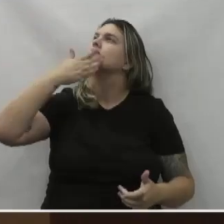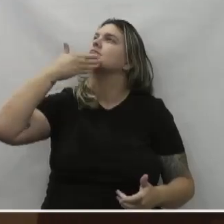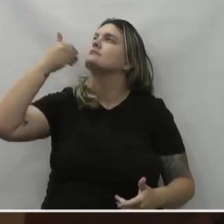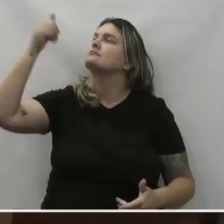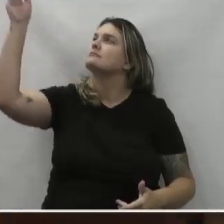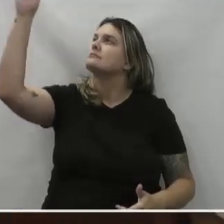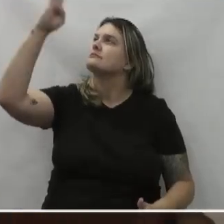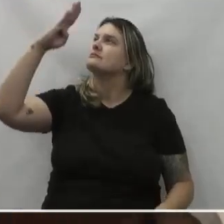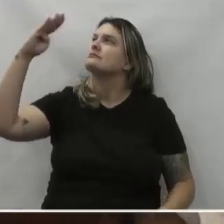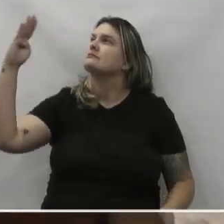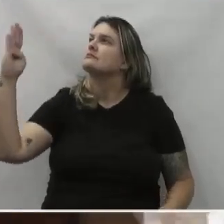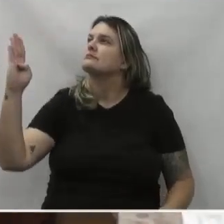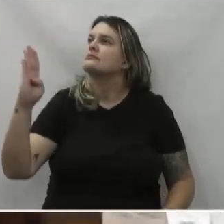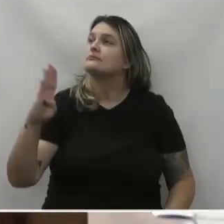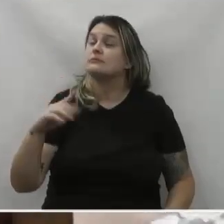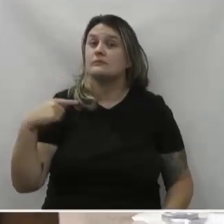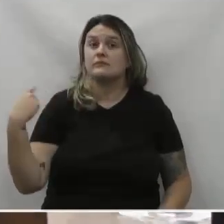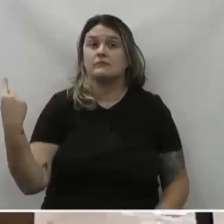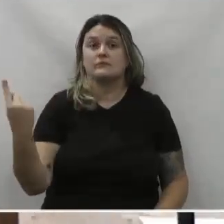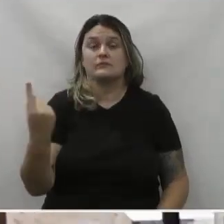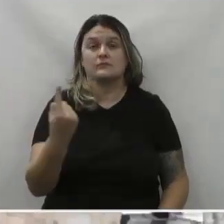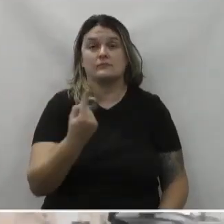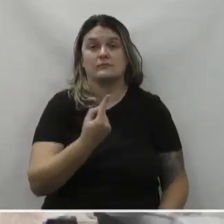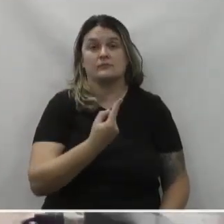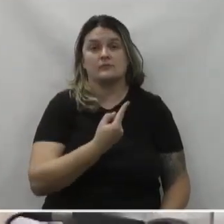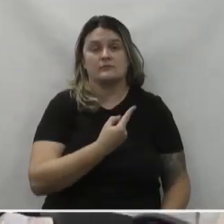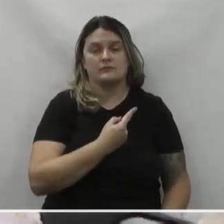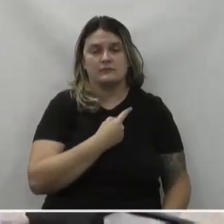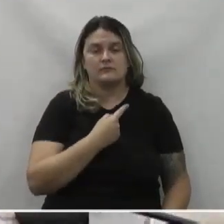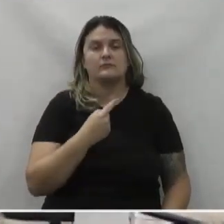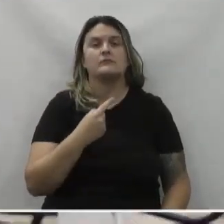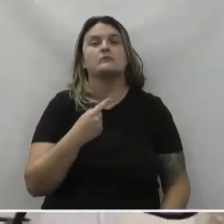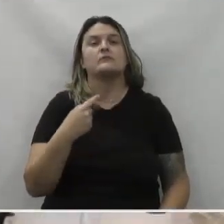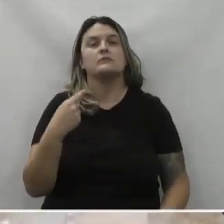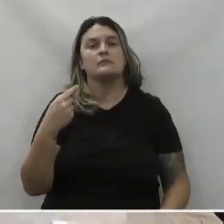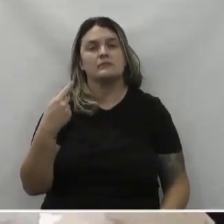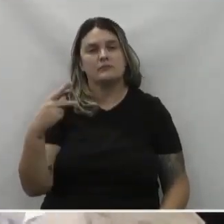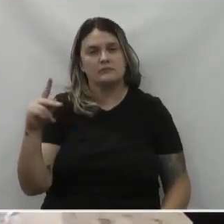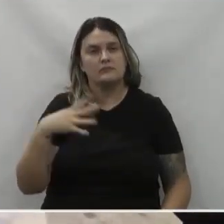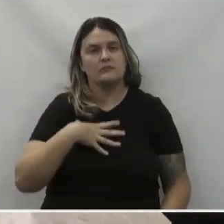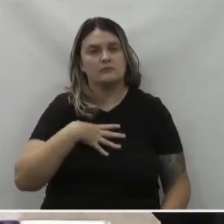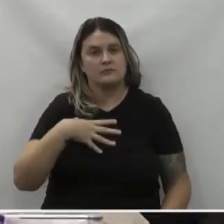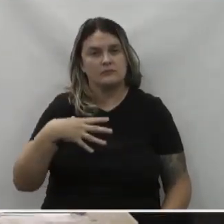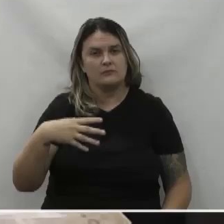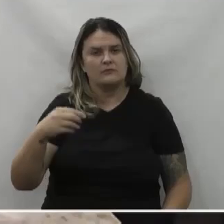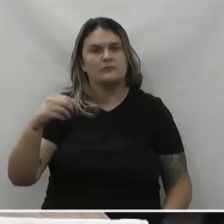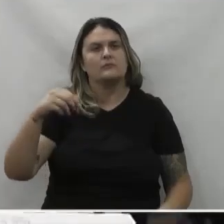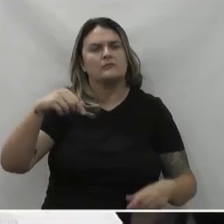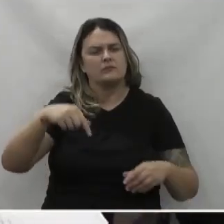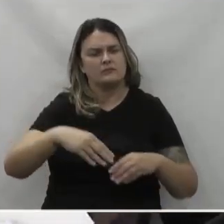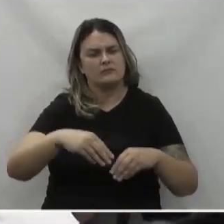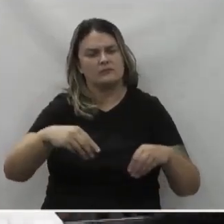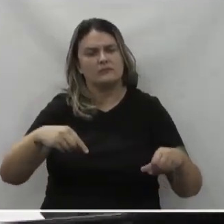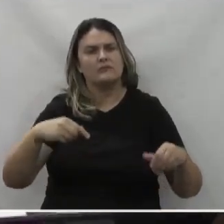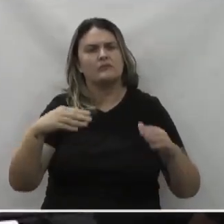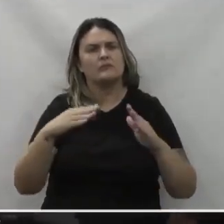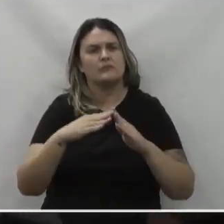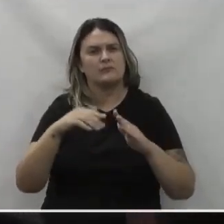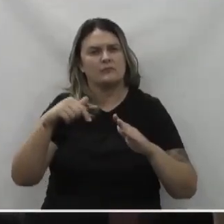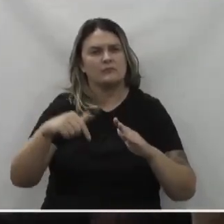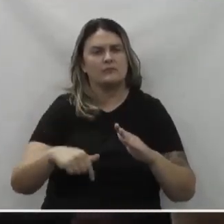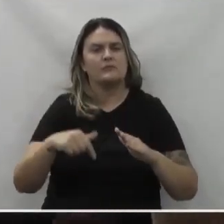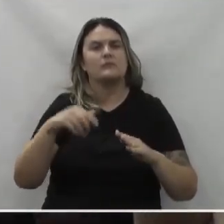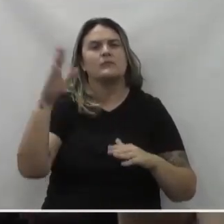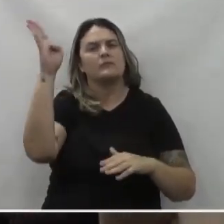Entre outras línguas do Brasil, a pátria amada, dos filhos desse sol reflete, pátria